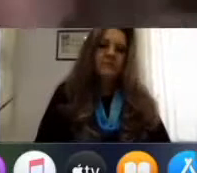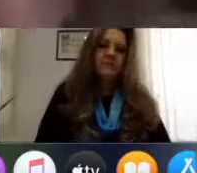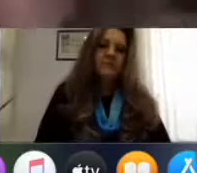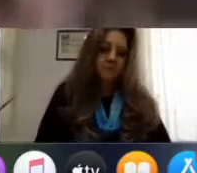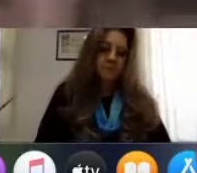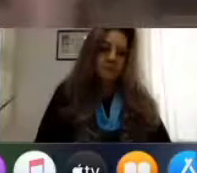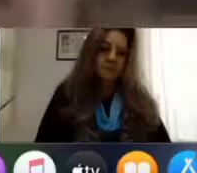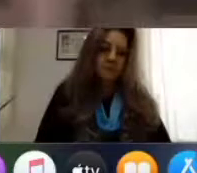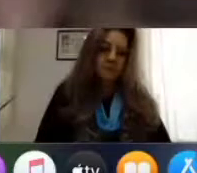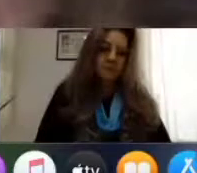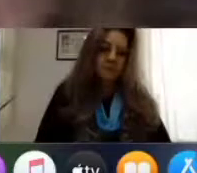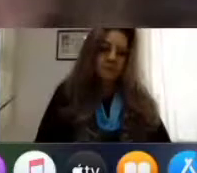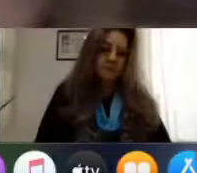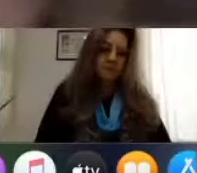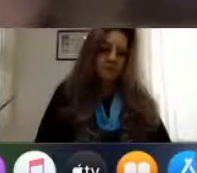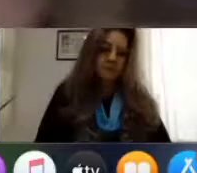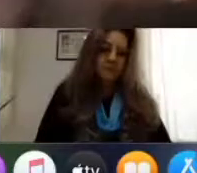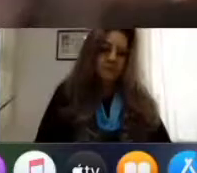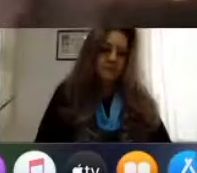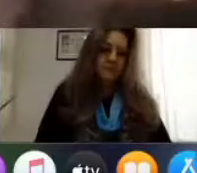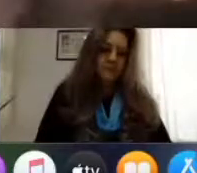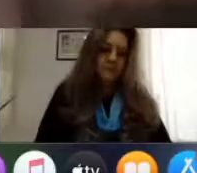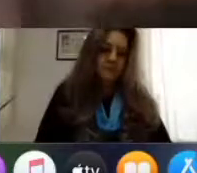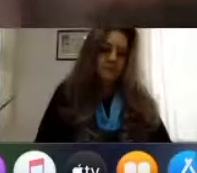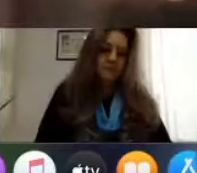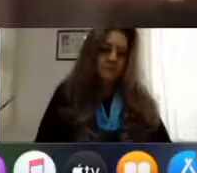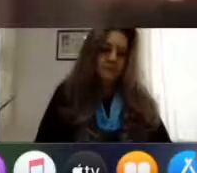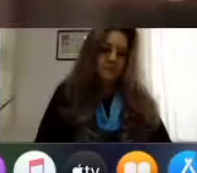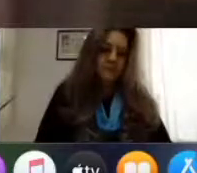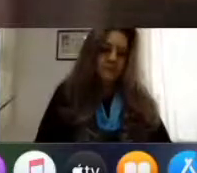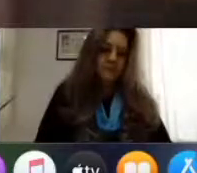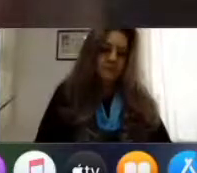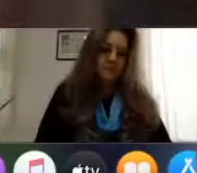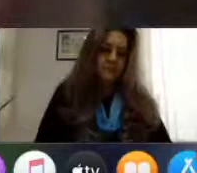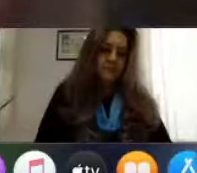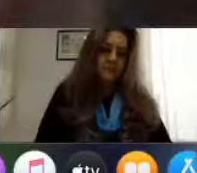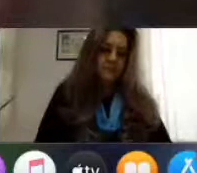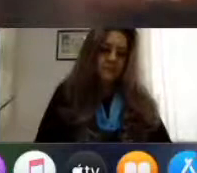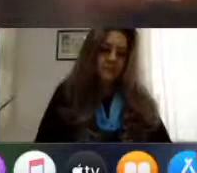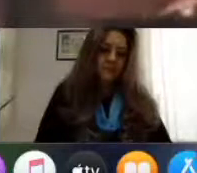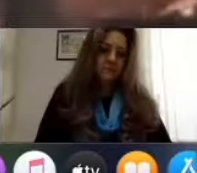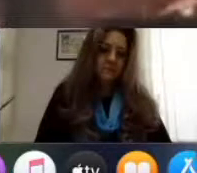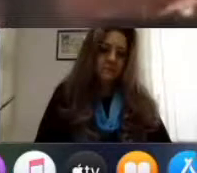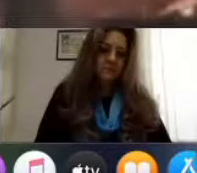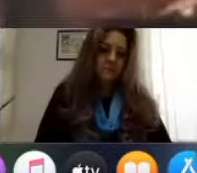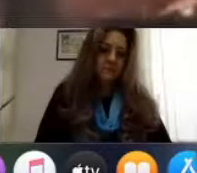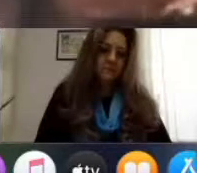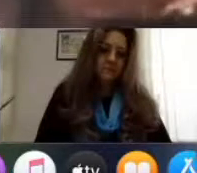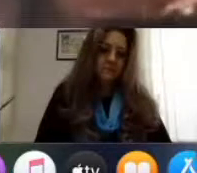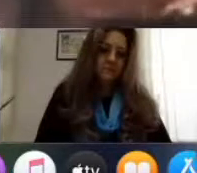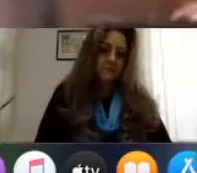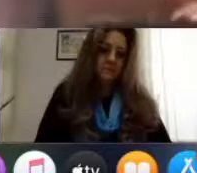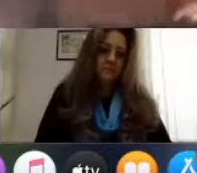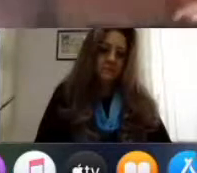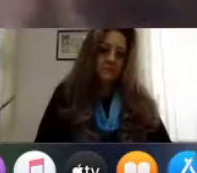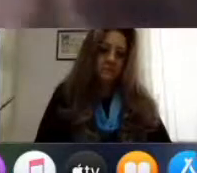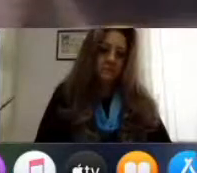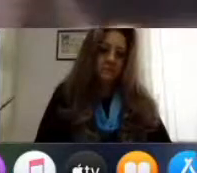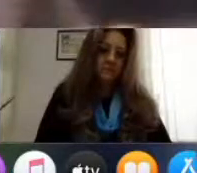trabalha mais no PPG no mestrado profissional, eu trabalho no mestrado acadêmico, e eu também sou